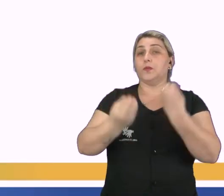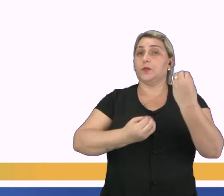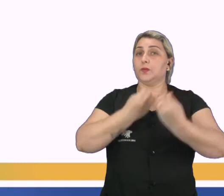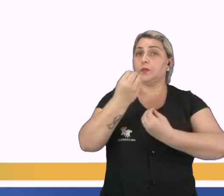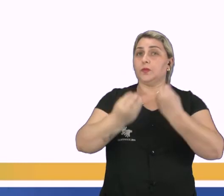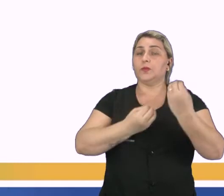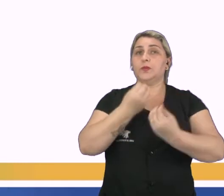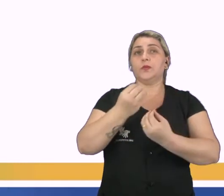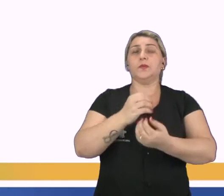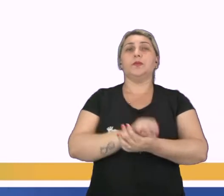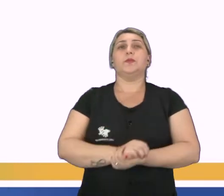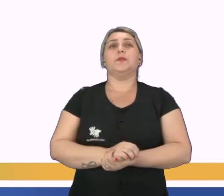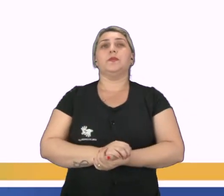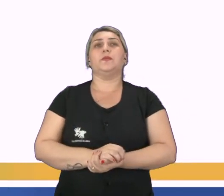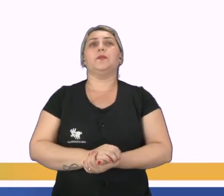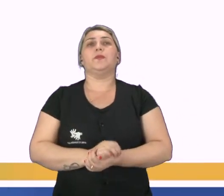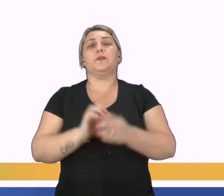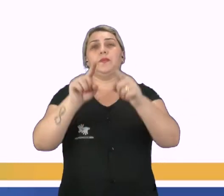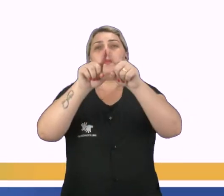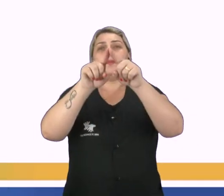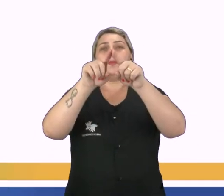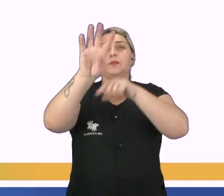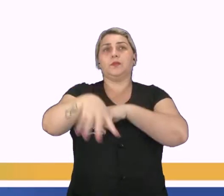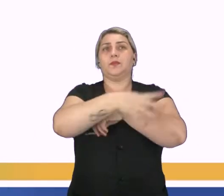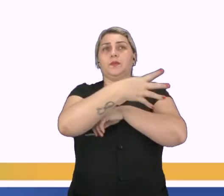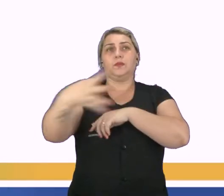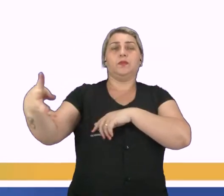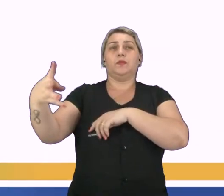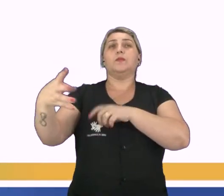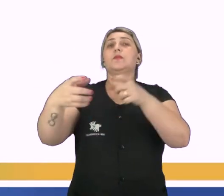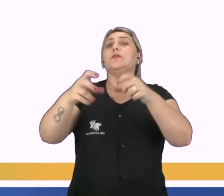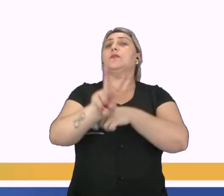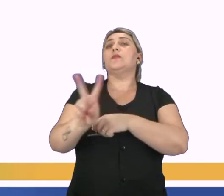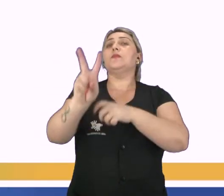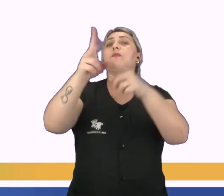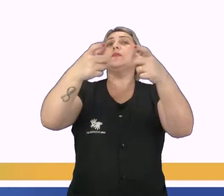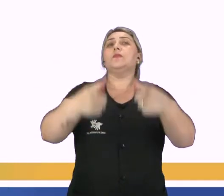Como isso vai ficar no quadro de valor e lugar?